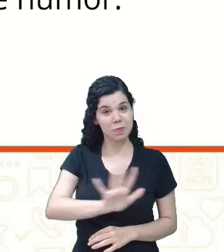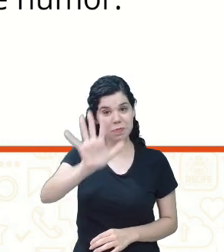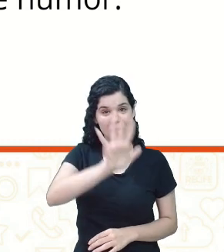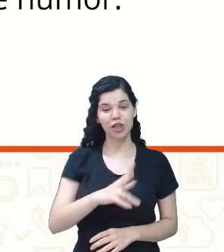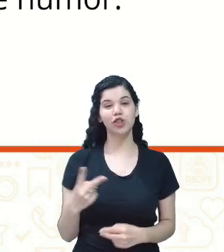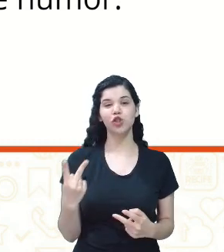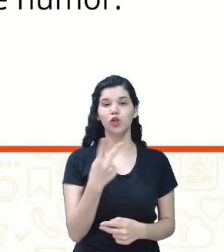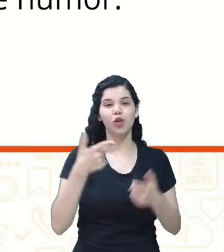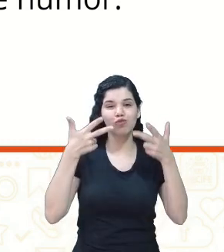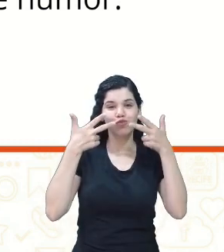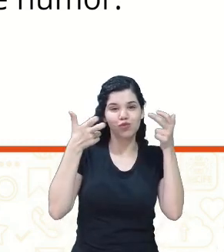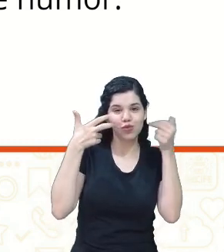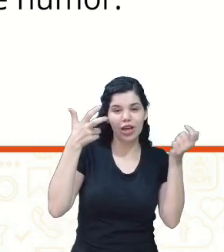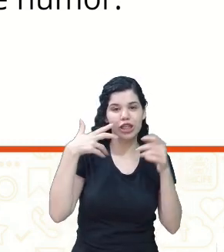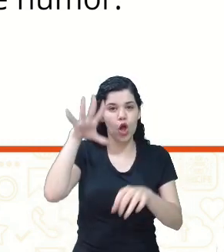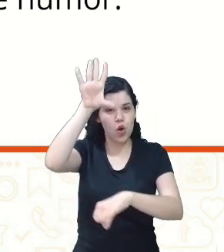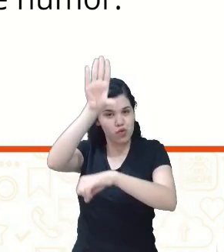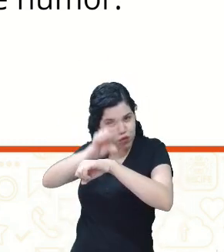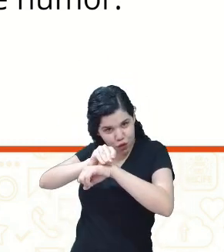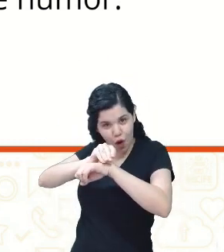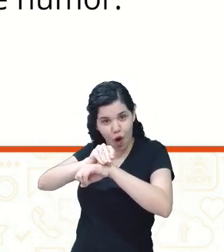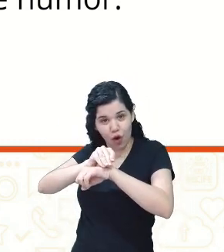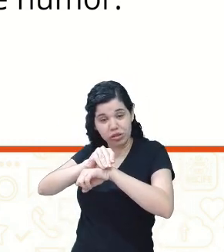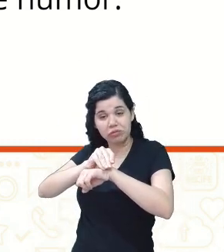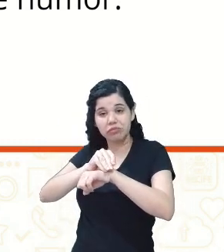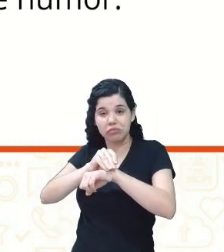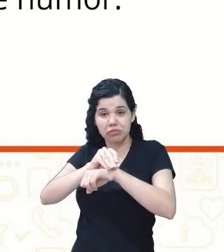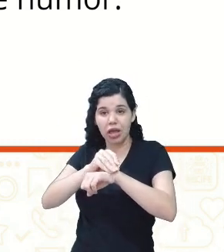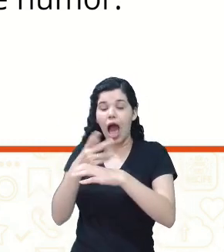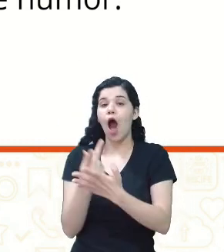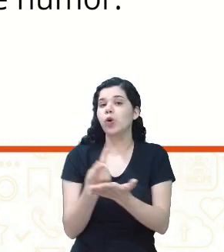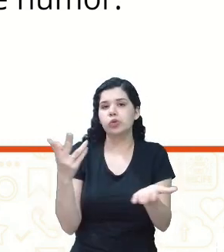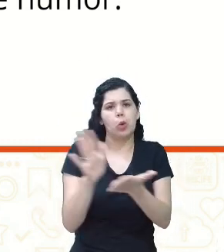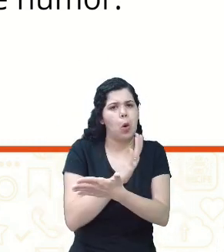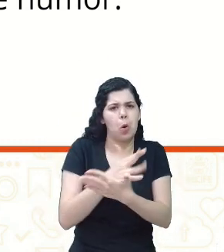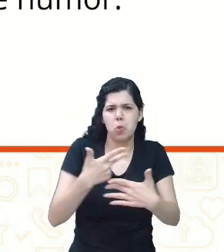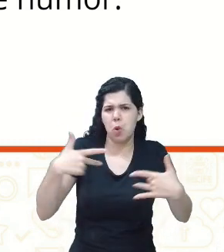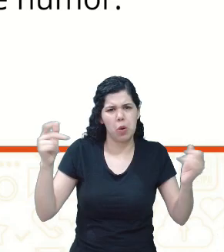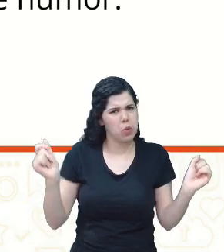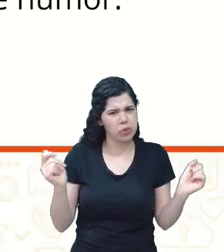dois gatinhos, uma foto tirada, e alguma coisa aconteceu